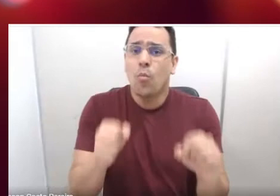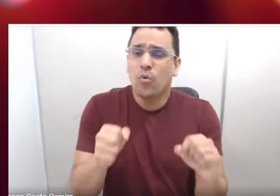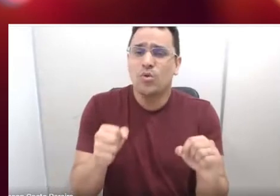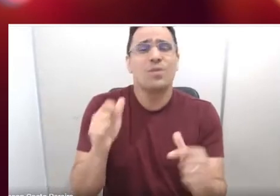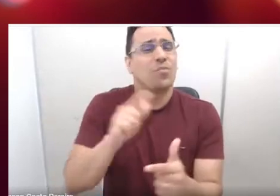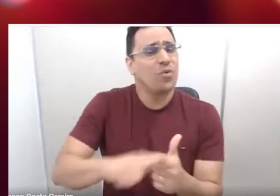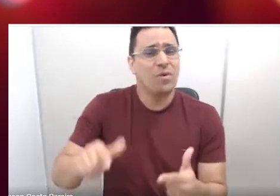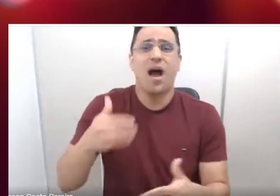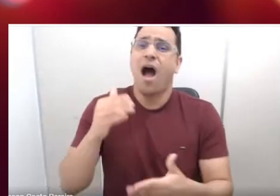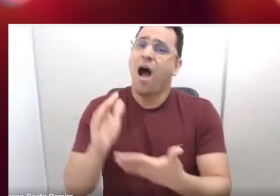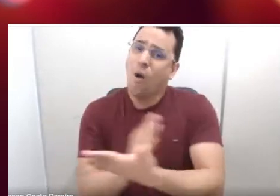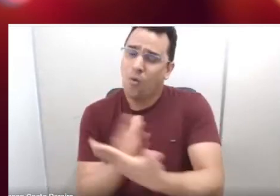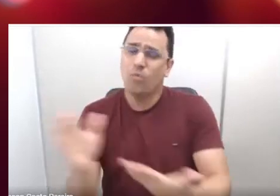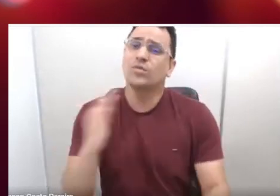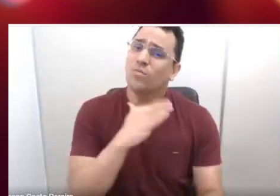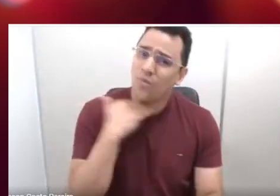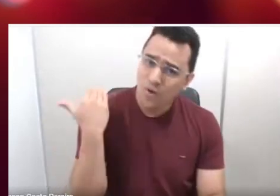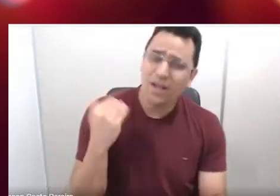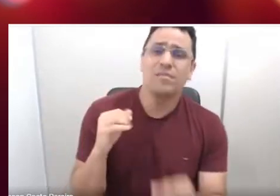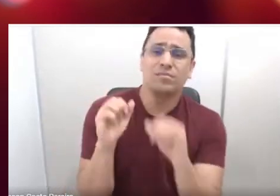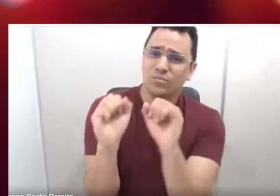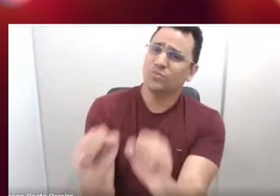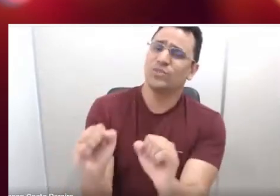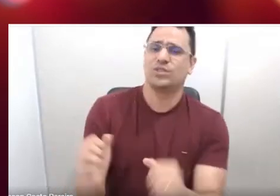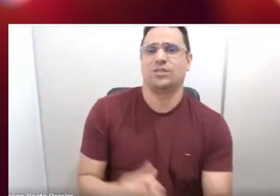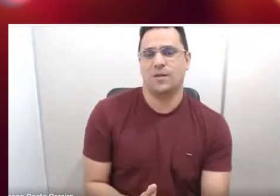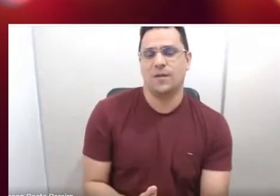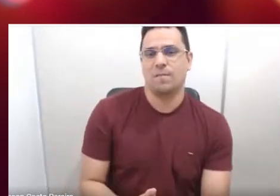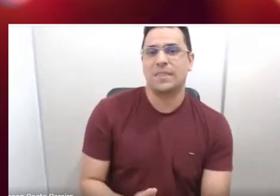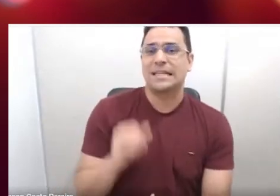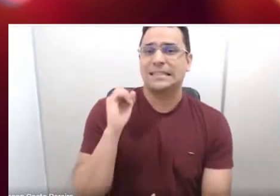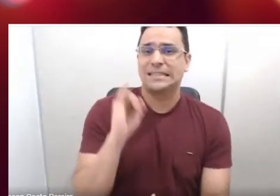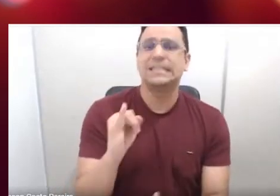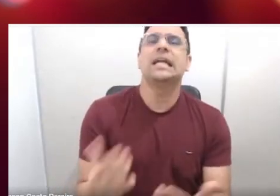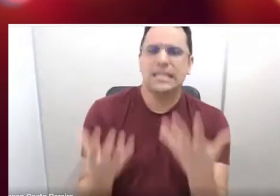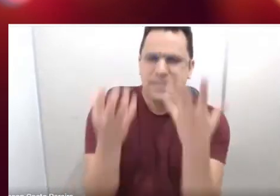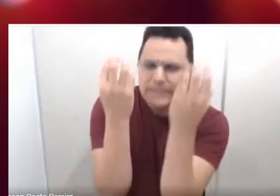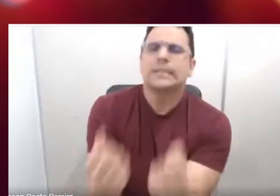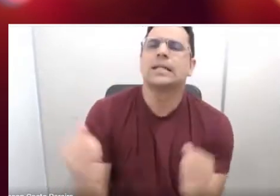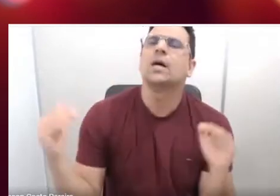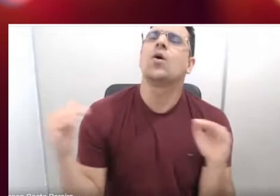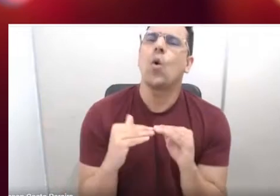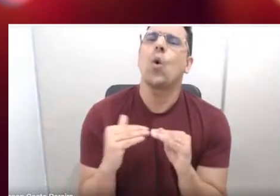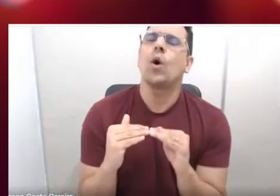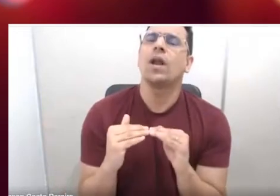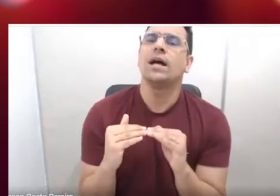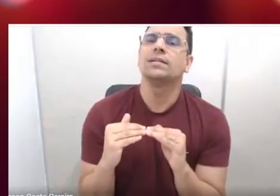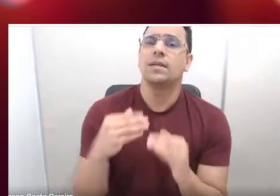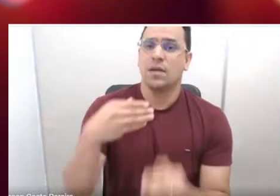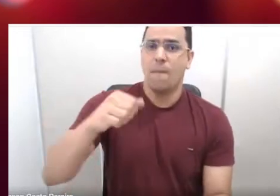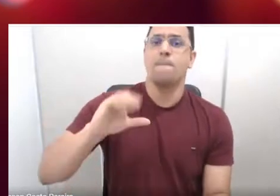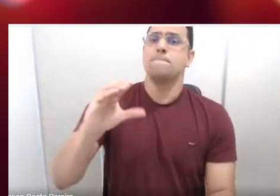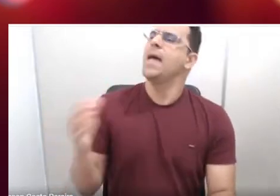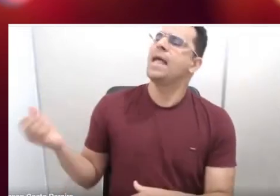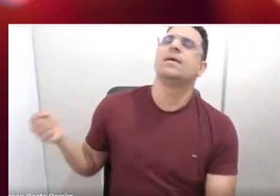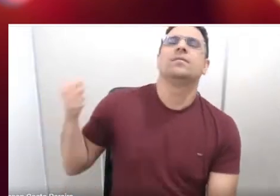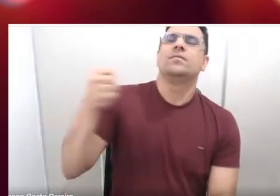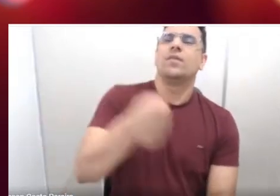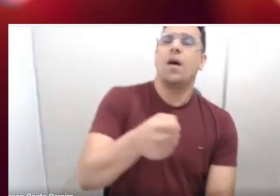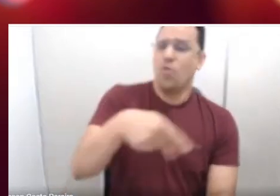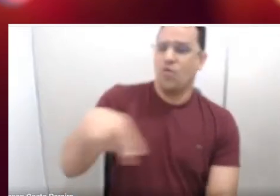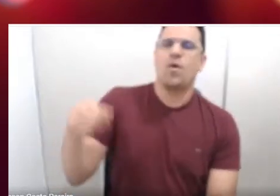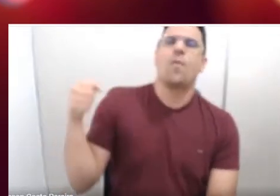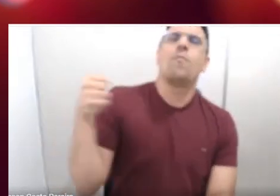comunidade universitária, entre nossos professores, se a gente concordasse e topasse fazer um retorno presencial de imediato, com